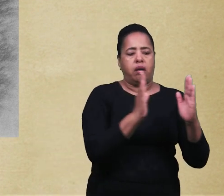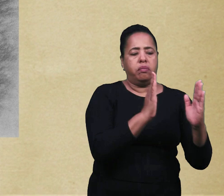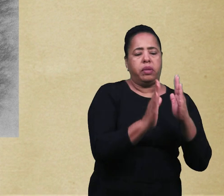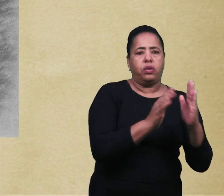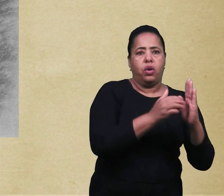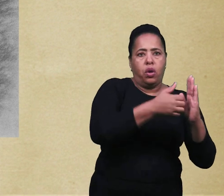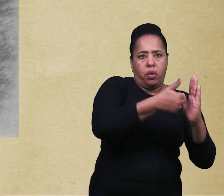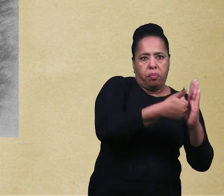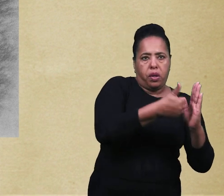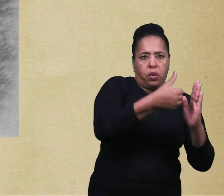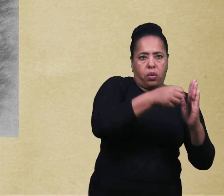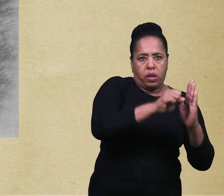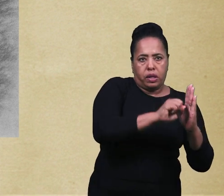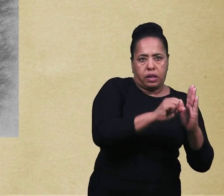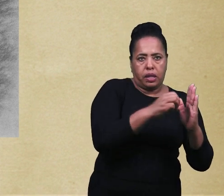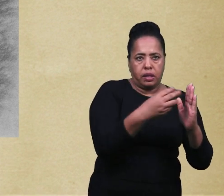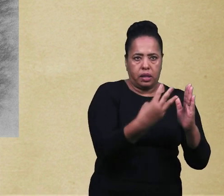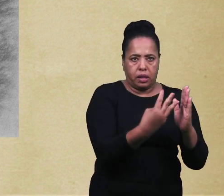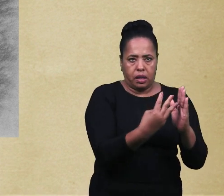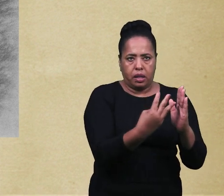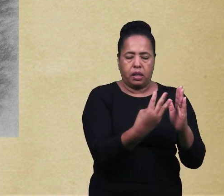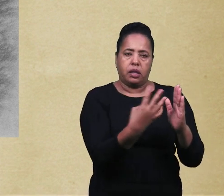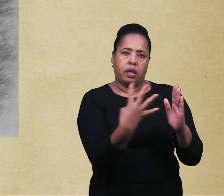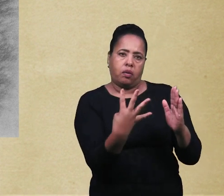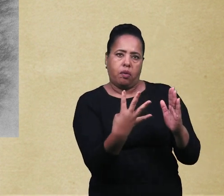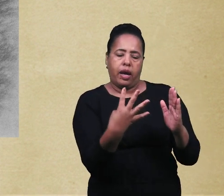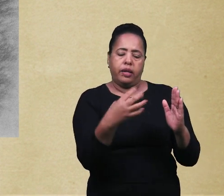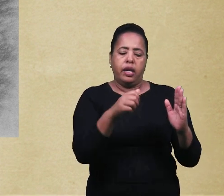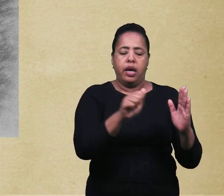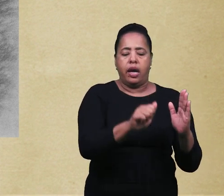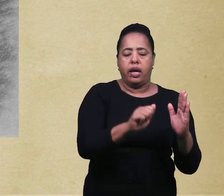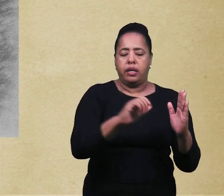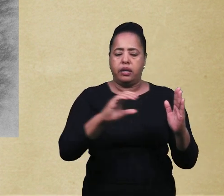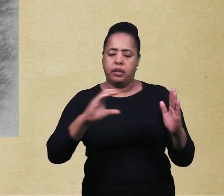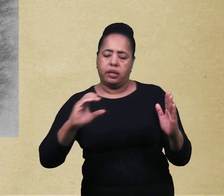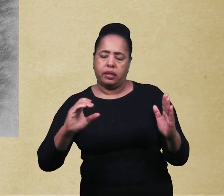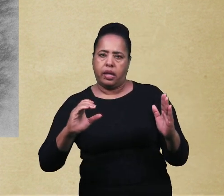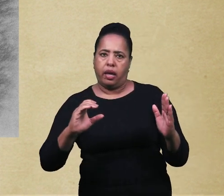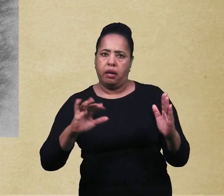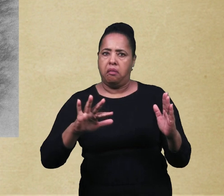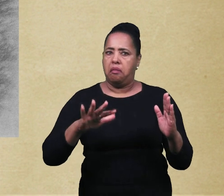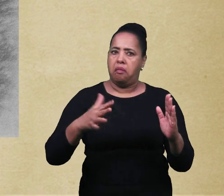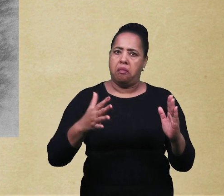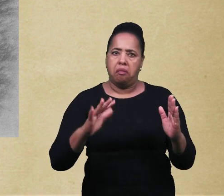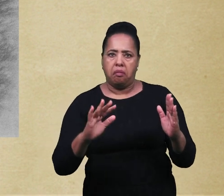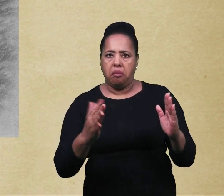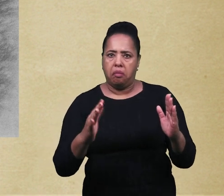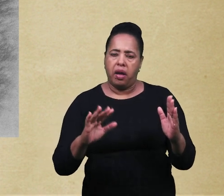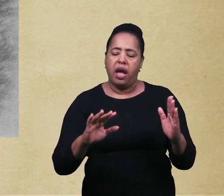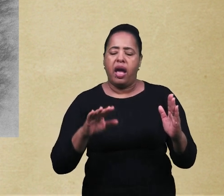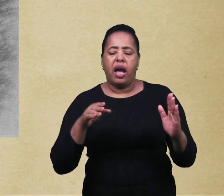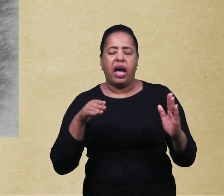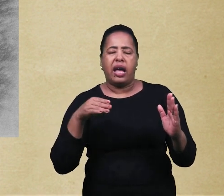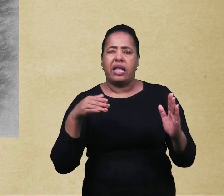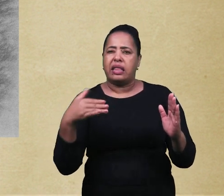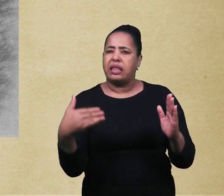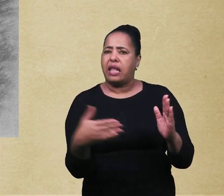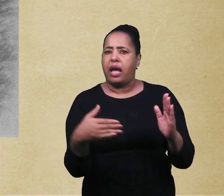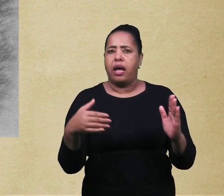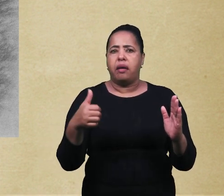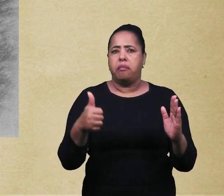1834 a.C., aproximadamente 1827, né? Às vezes se estende um pouco até